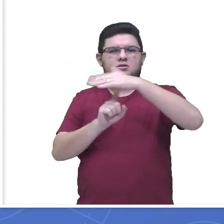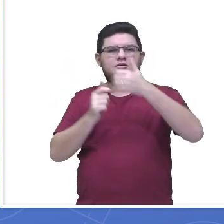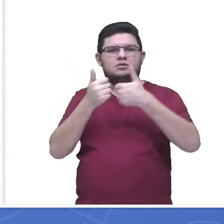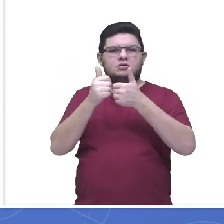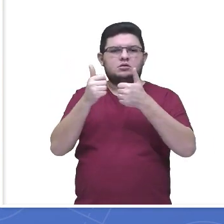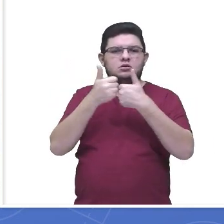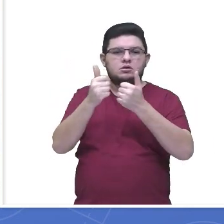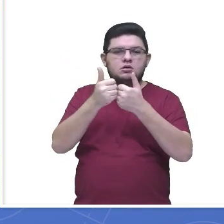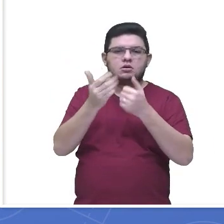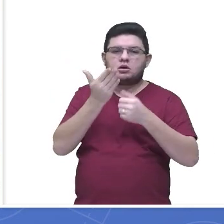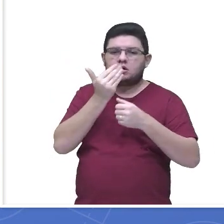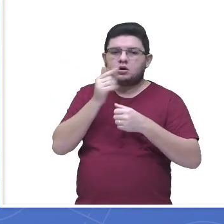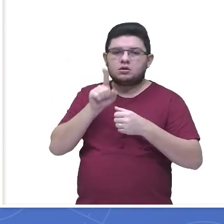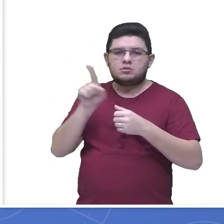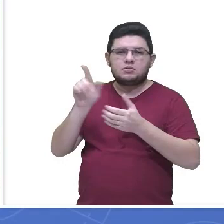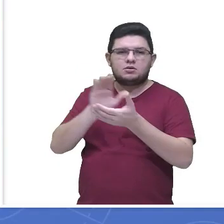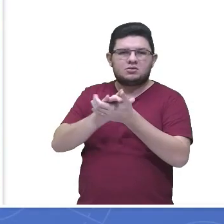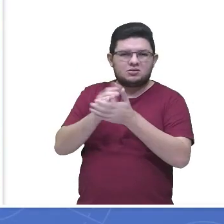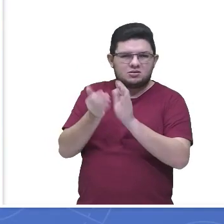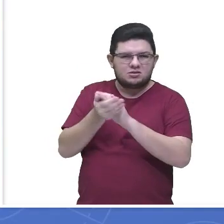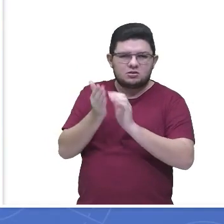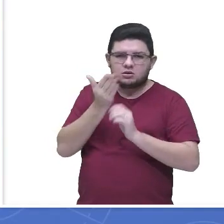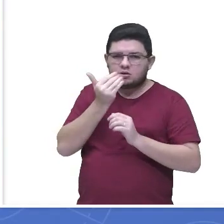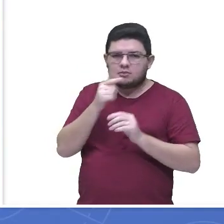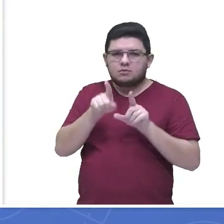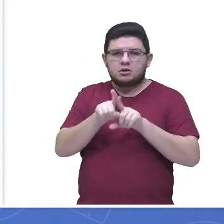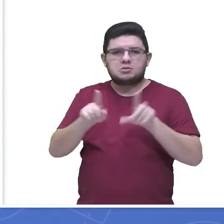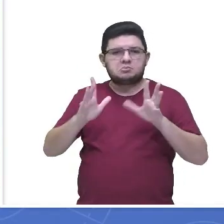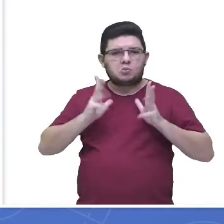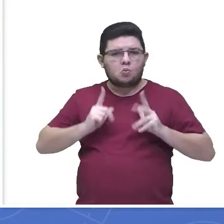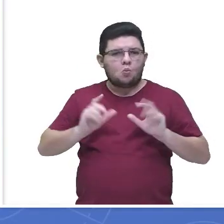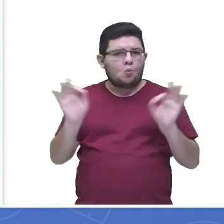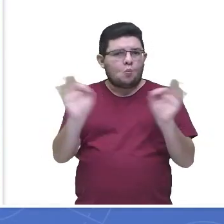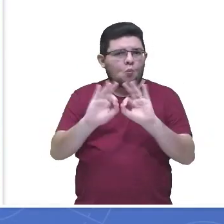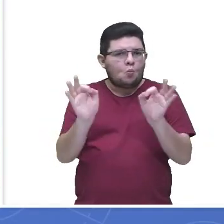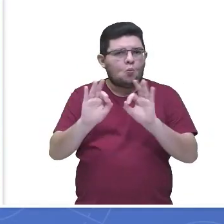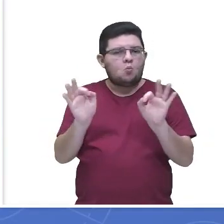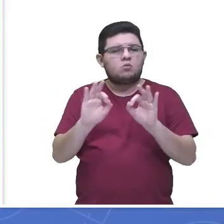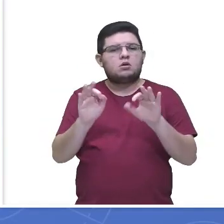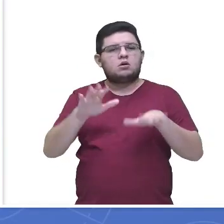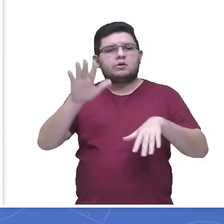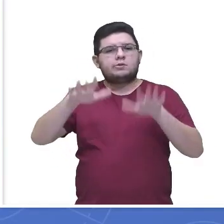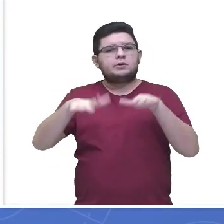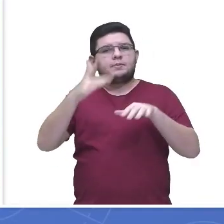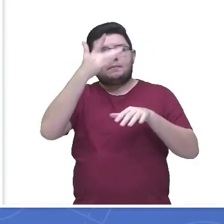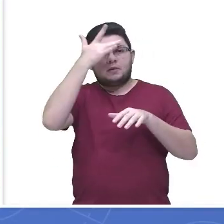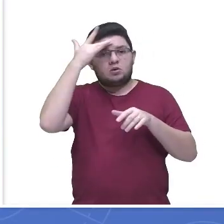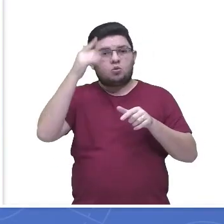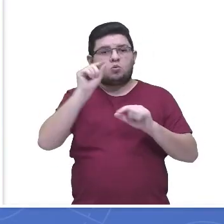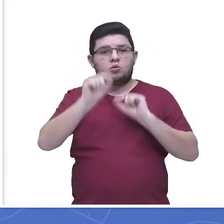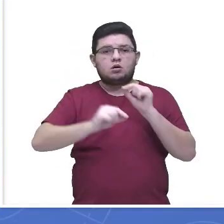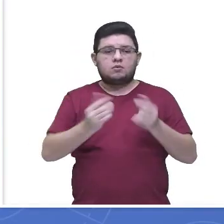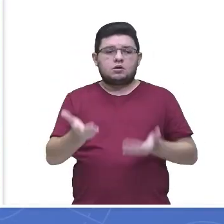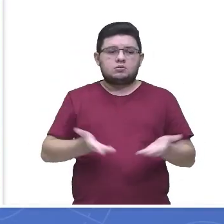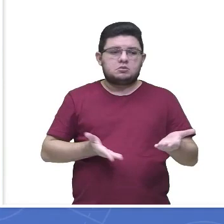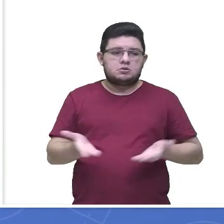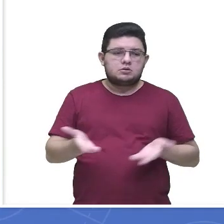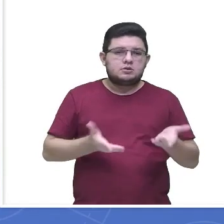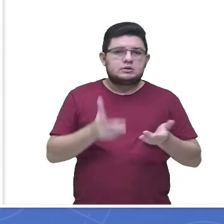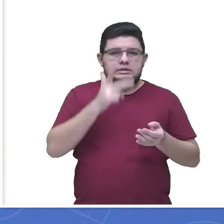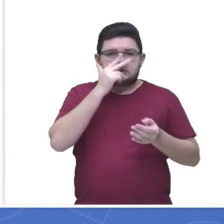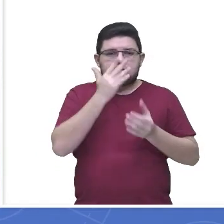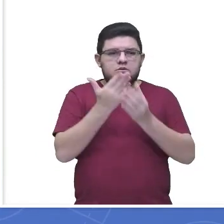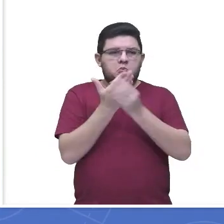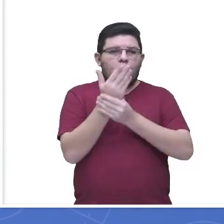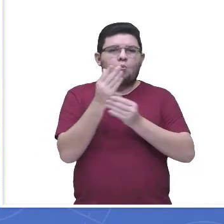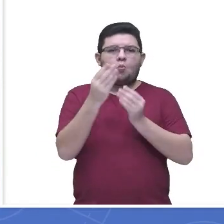estava muito bem higienizado, né, o ambiente, a pessoa às vezes que que serviu não estava com uma luva, né?